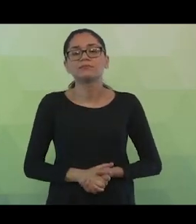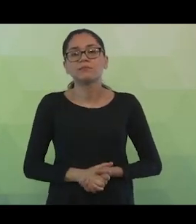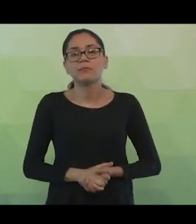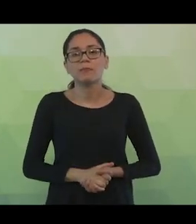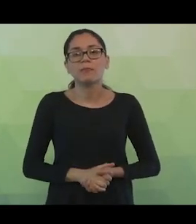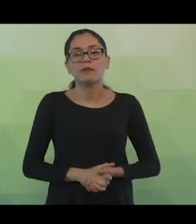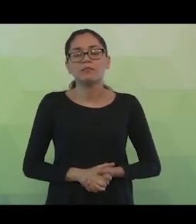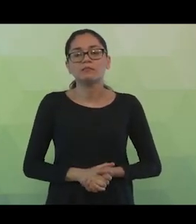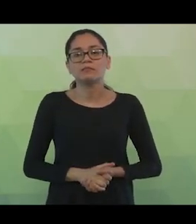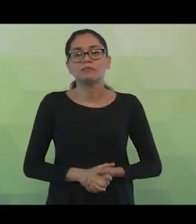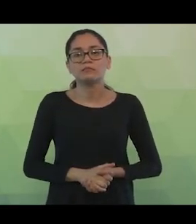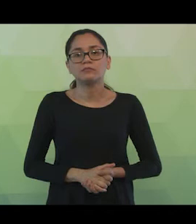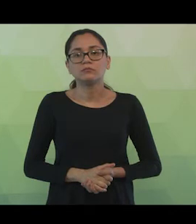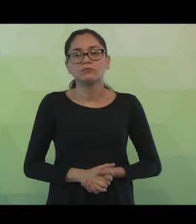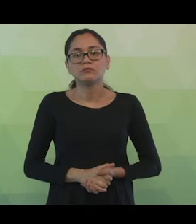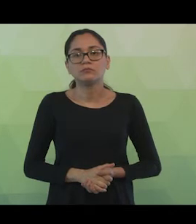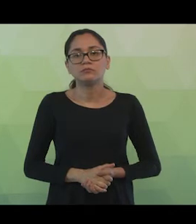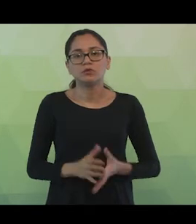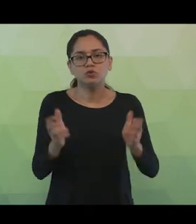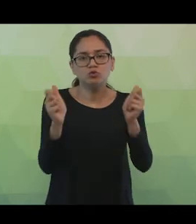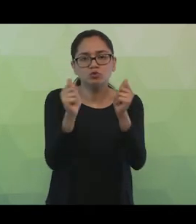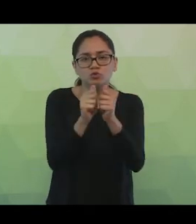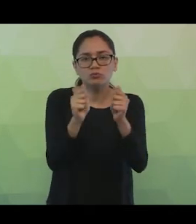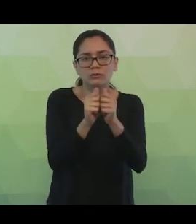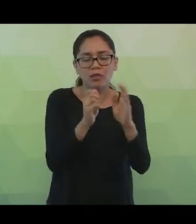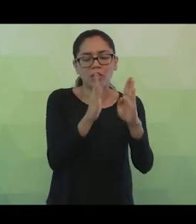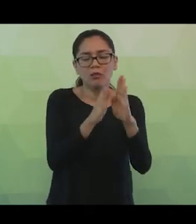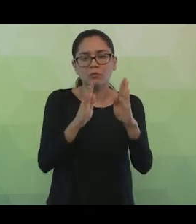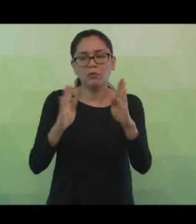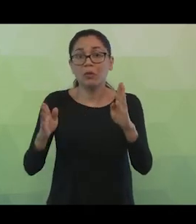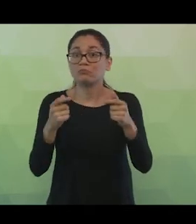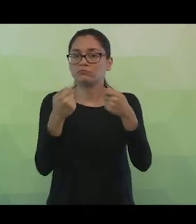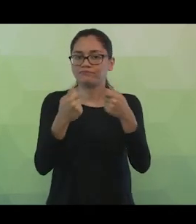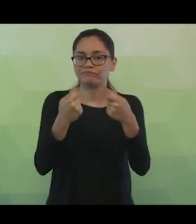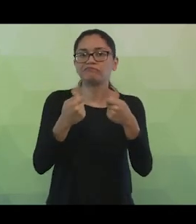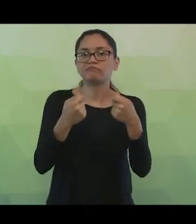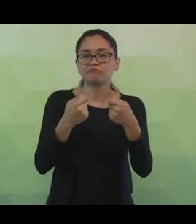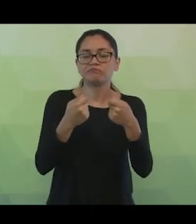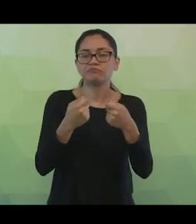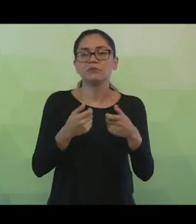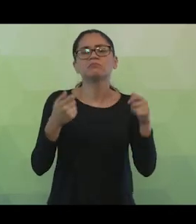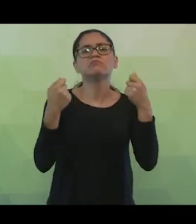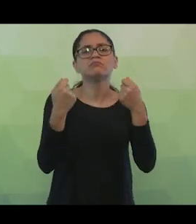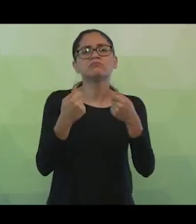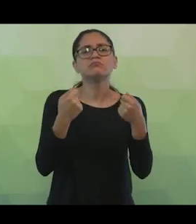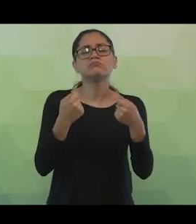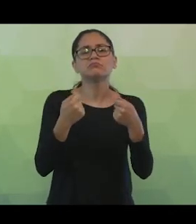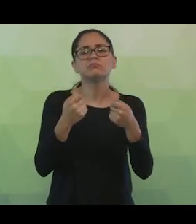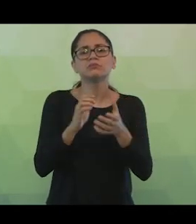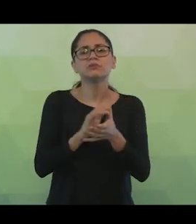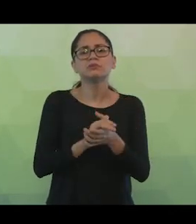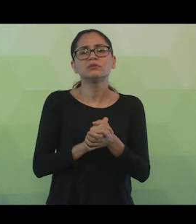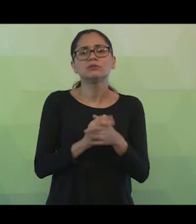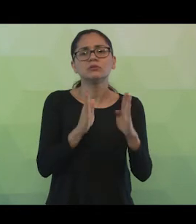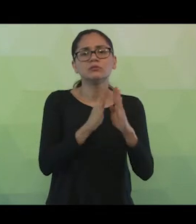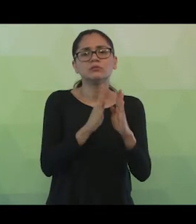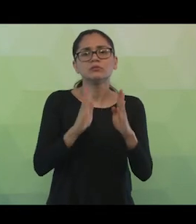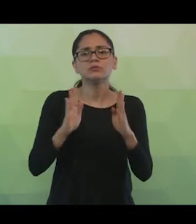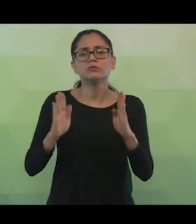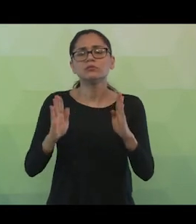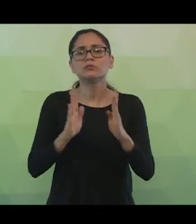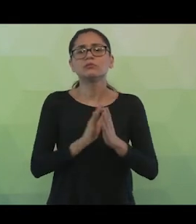as nossas bibliotecas necessárias. Então, sabemos que precisamos da